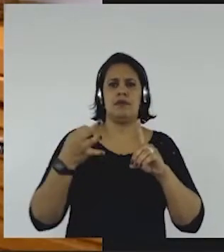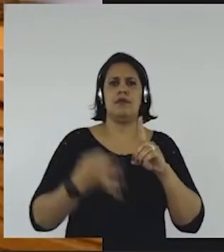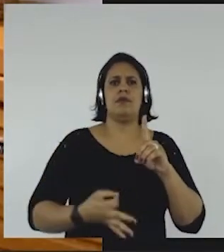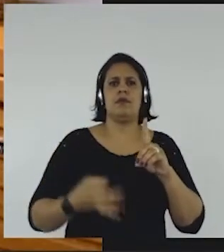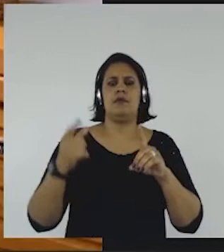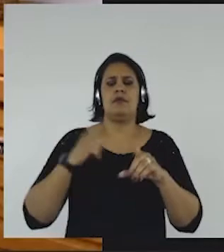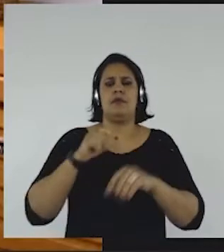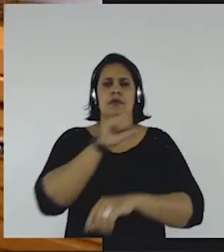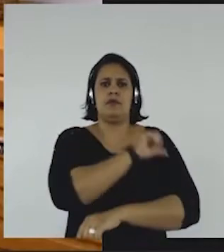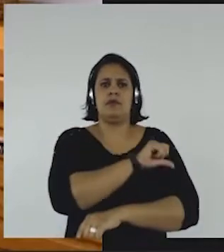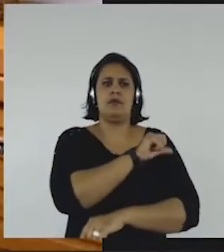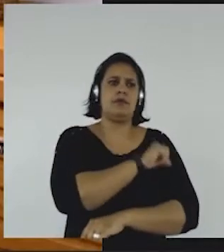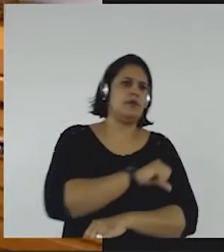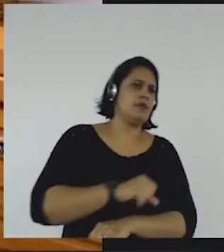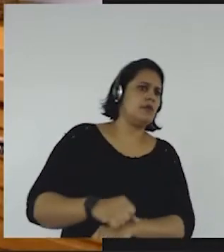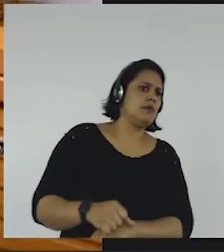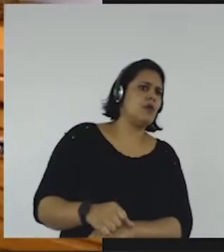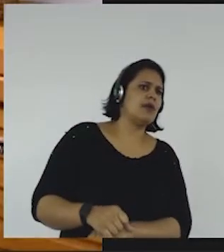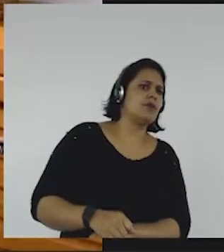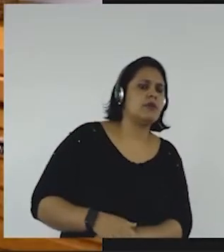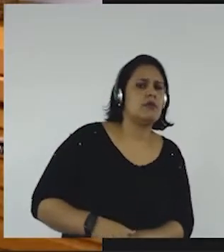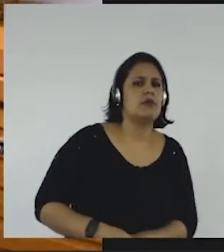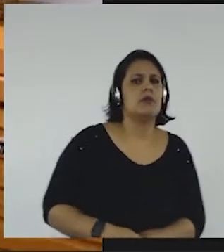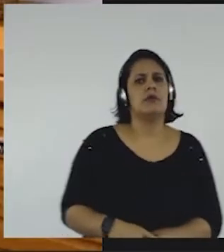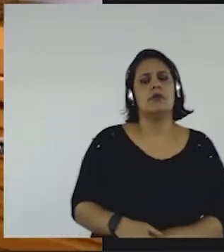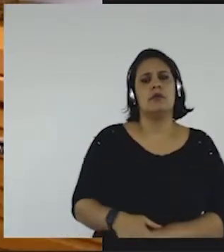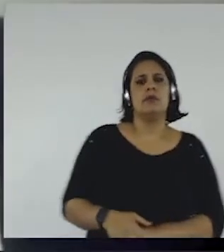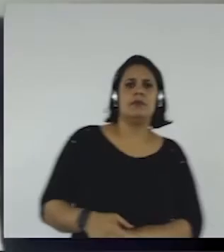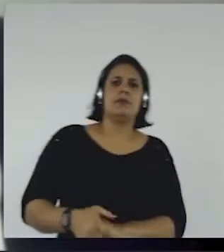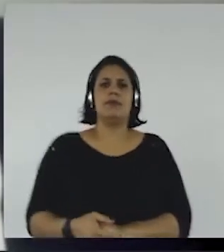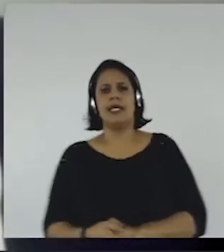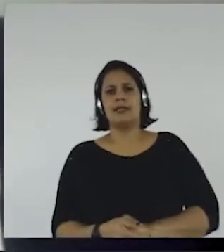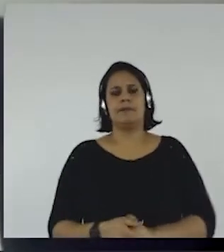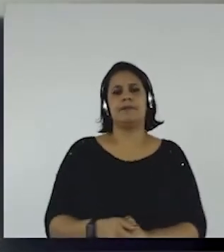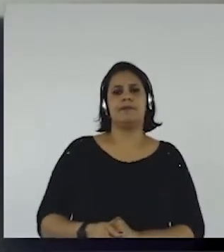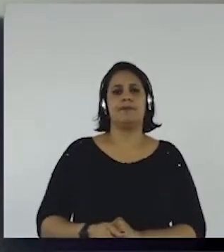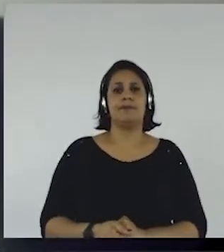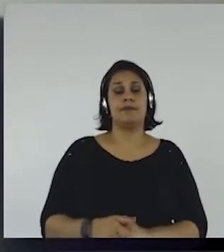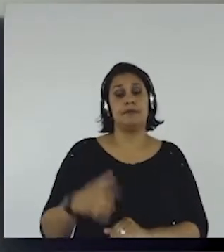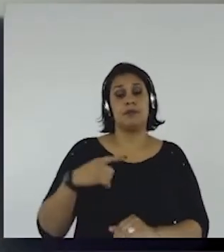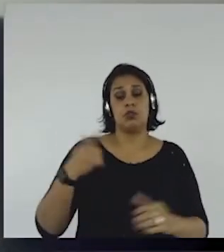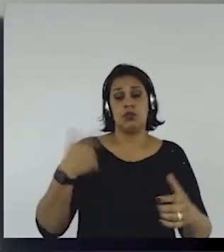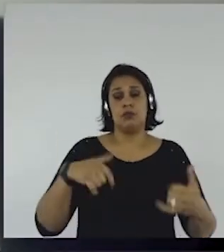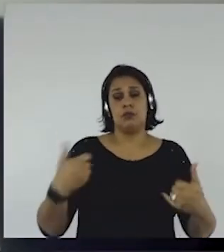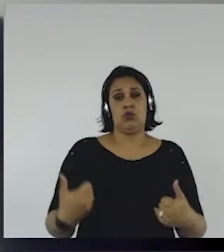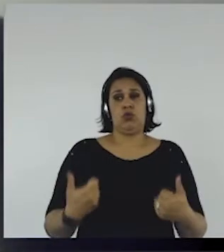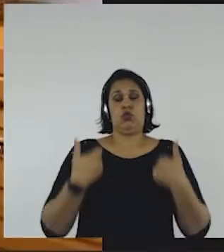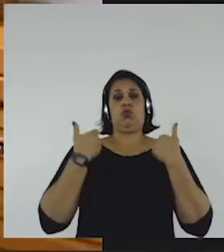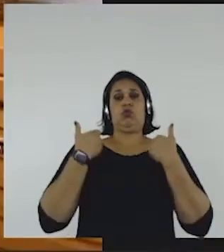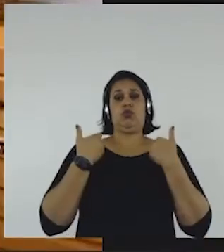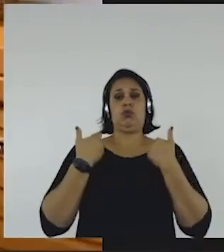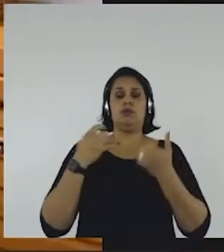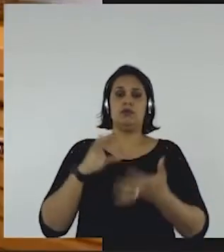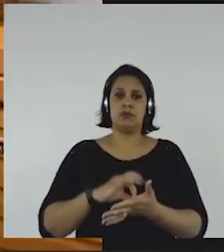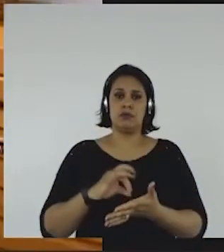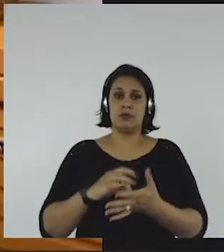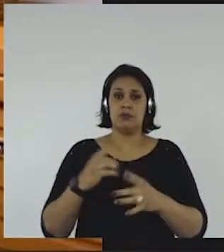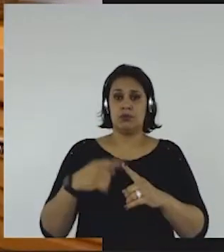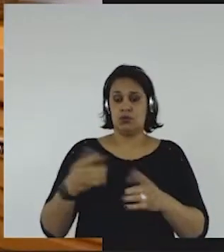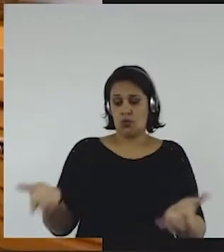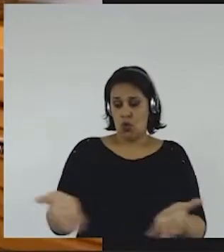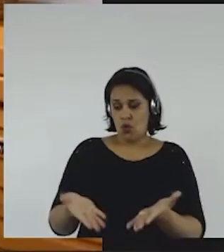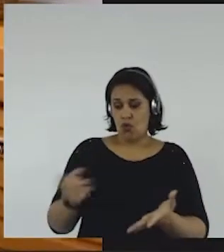do Rio de Janeiro, o que muito nos orgulha, porque ela hoje brilha na OAB,